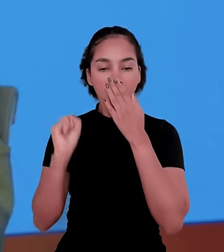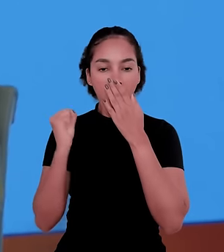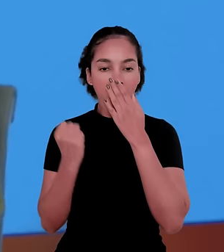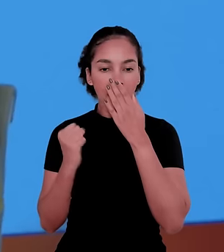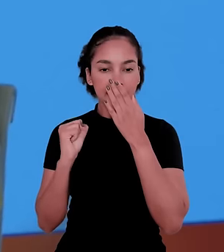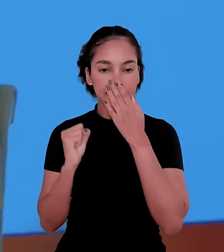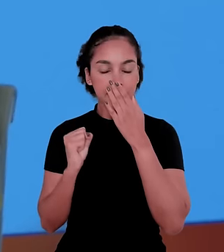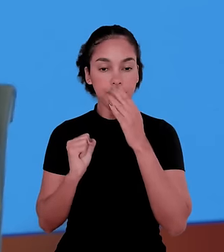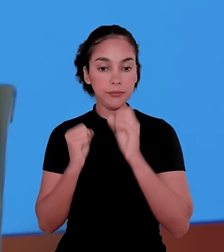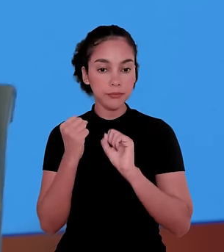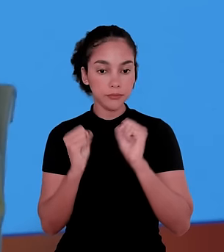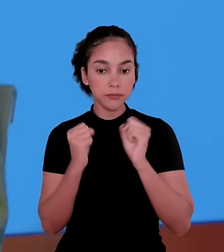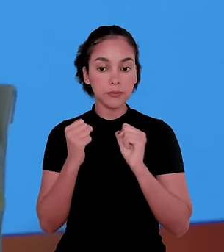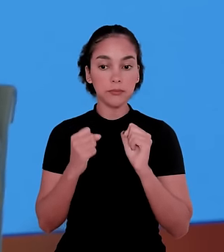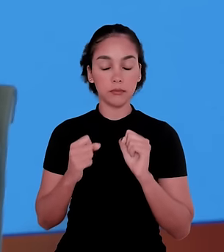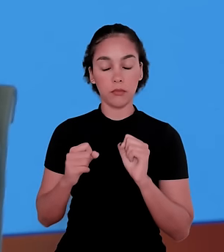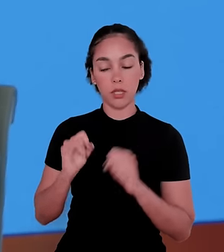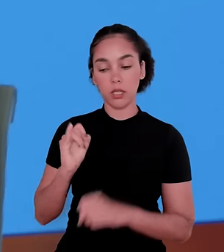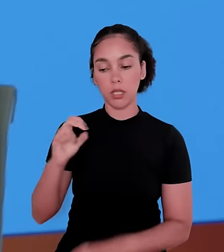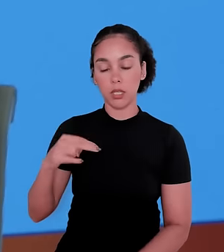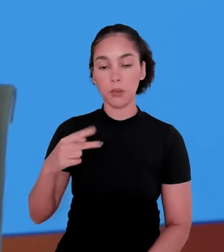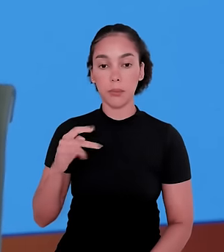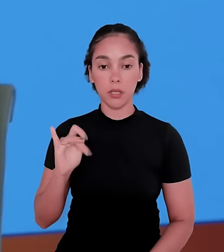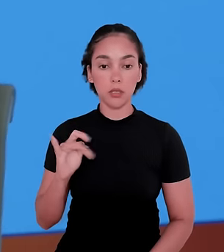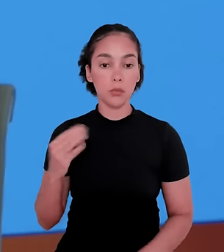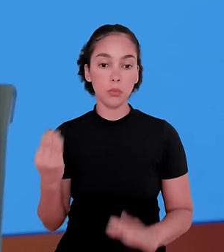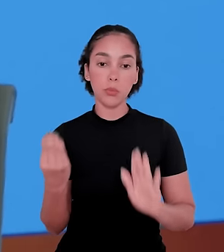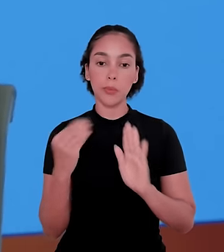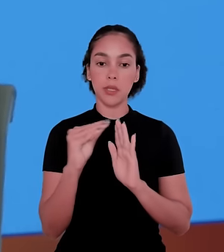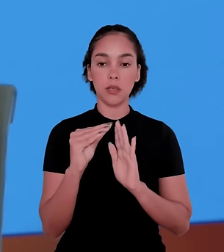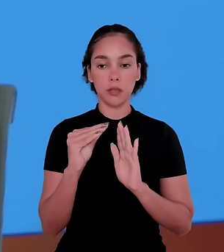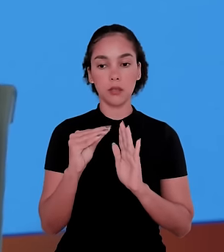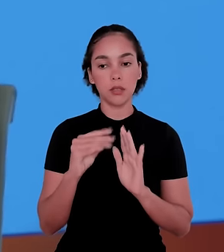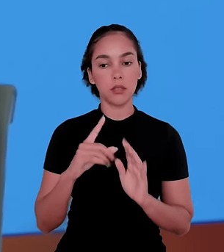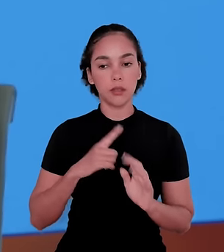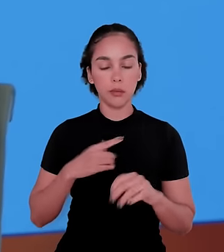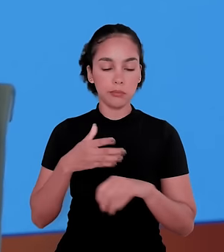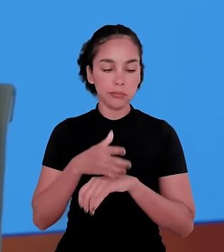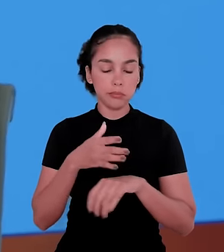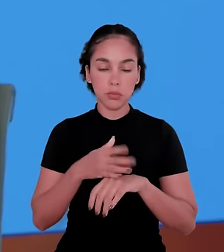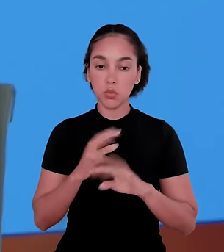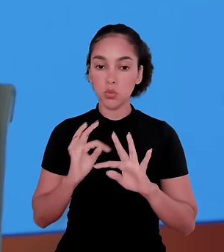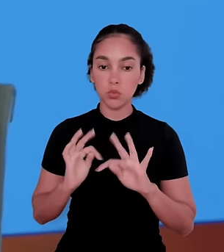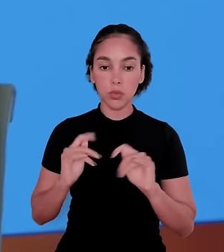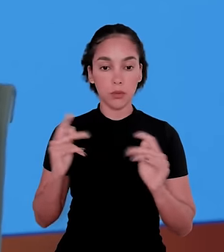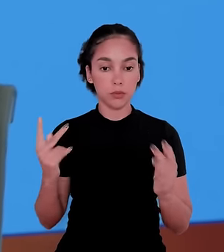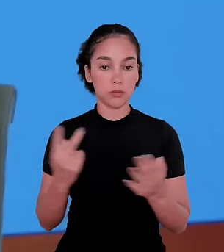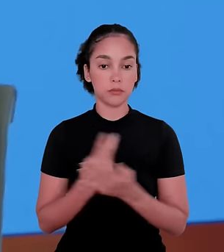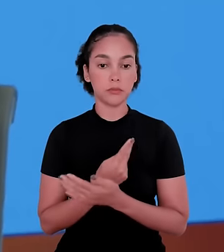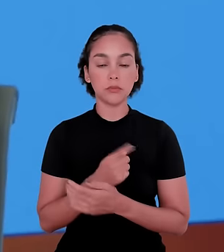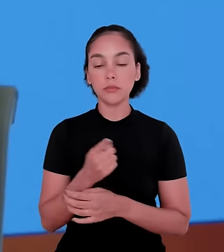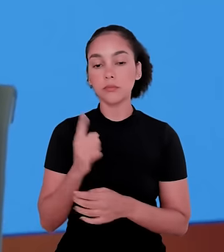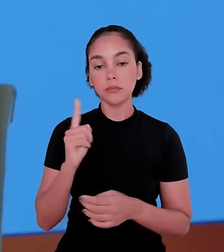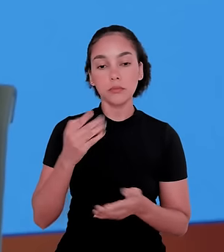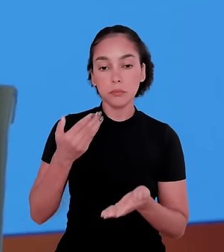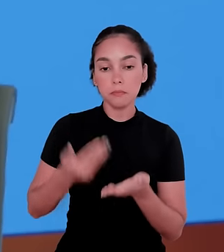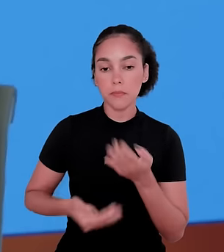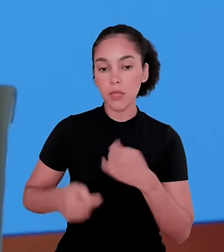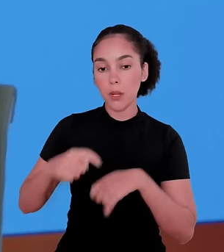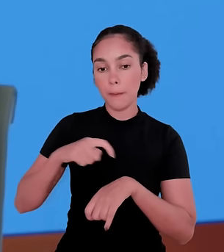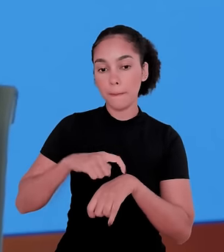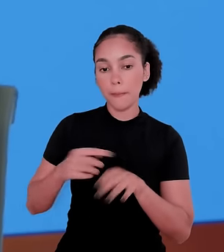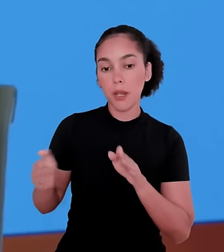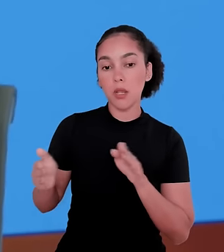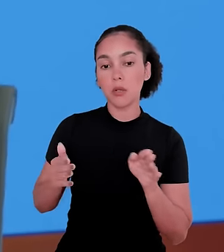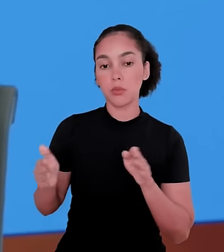publica as suas ações e E você tem acesso a toda o trâmite que tá acontecendo para você não perder nenhum prazo